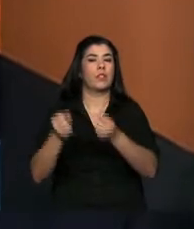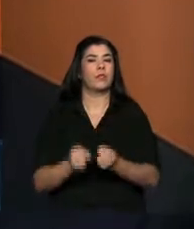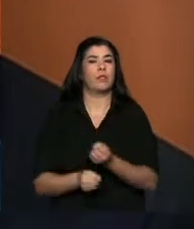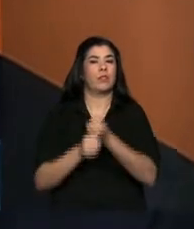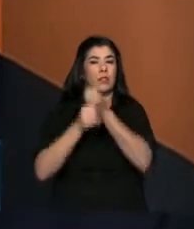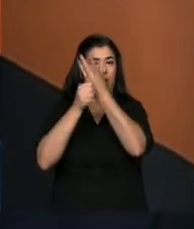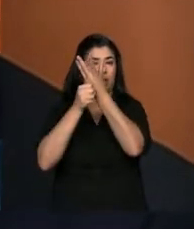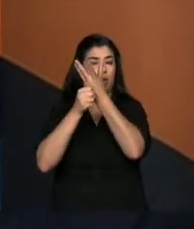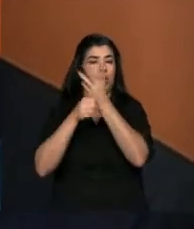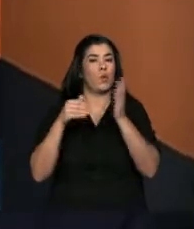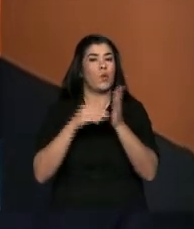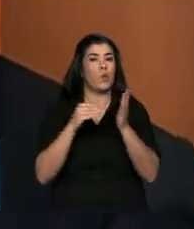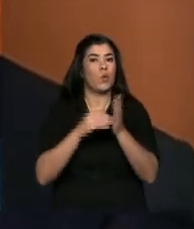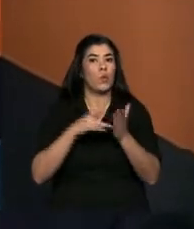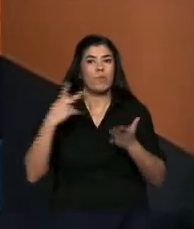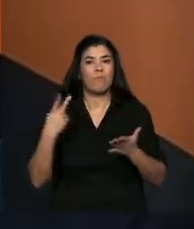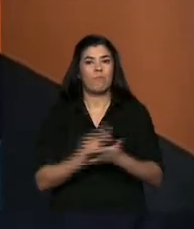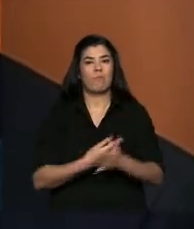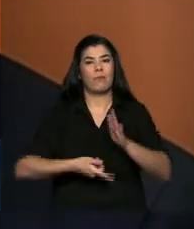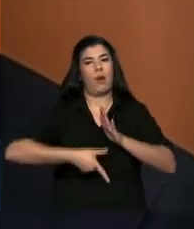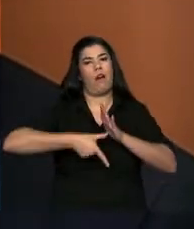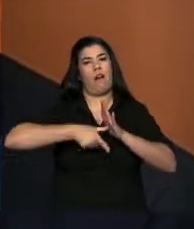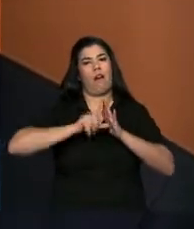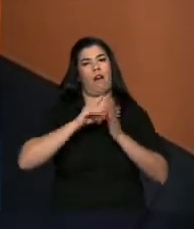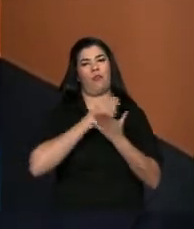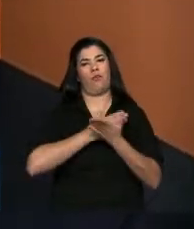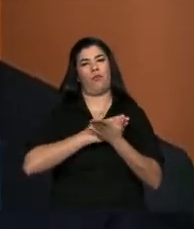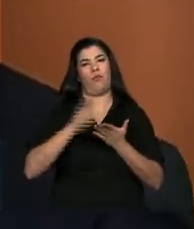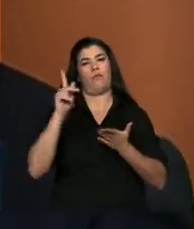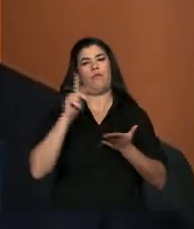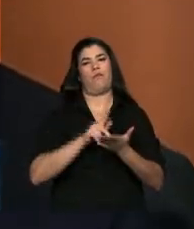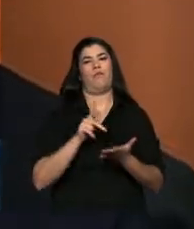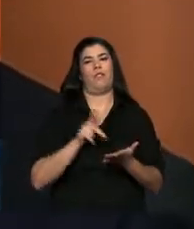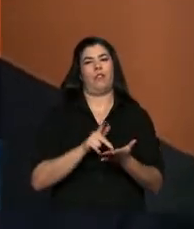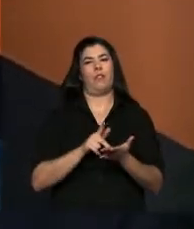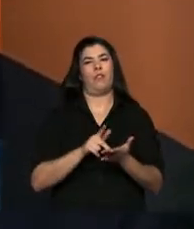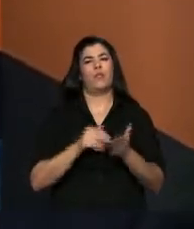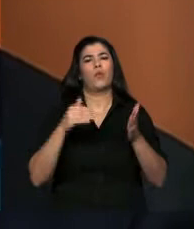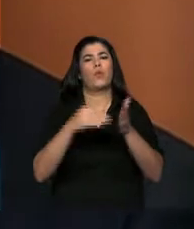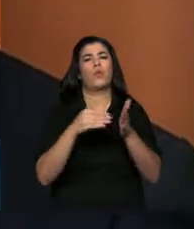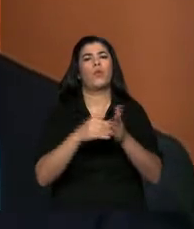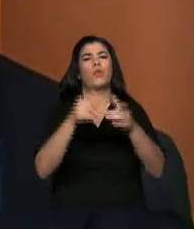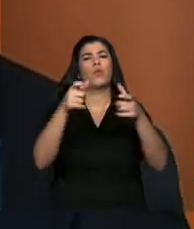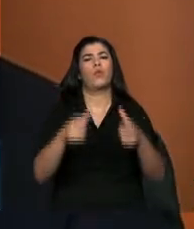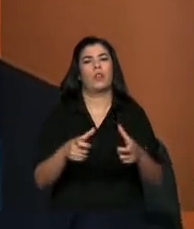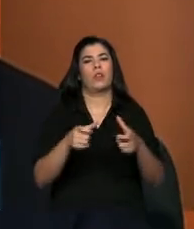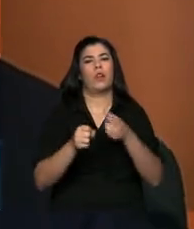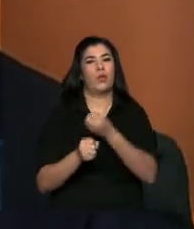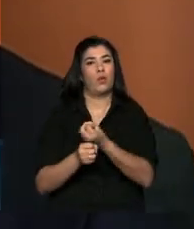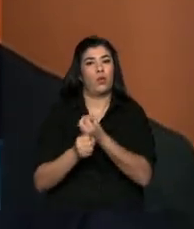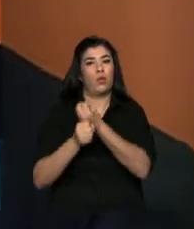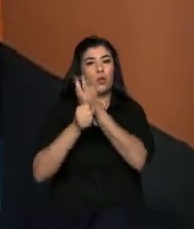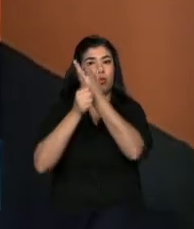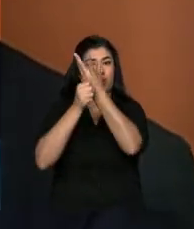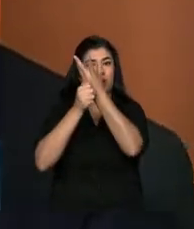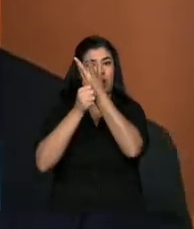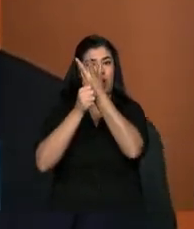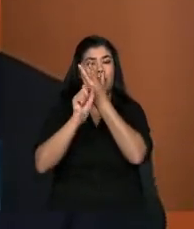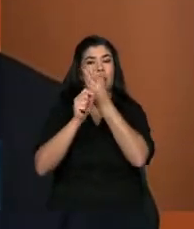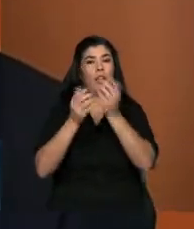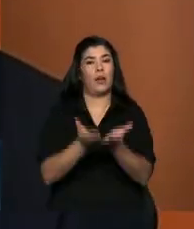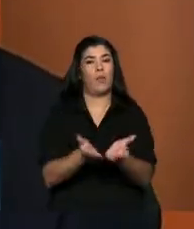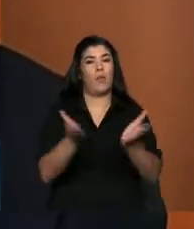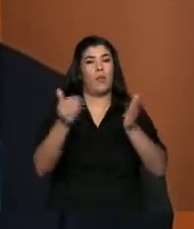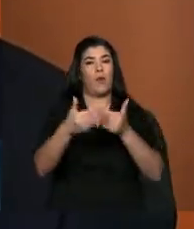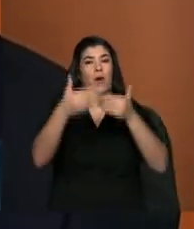tocha é o último momento antes da abertura dos Jogos. O final do percurso da tocha é o acendimento da pira dentro